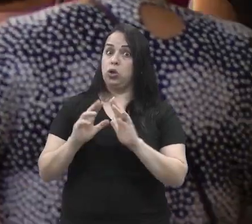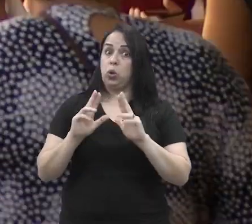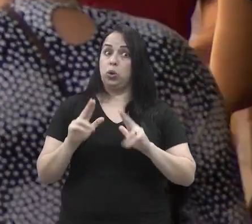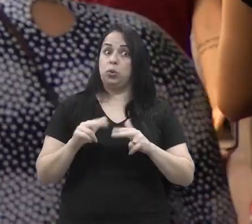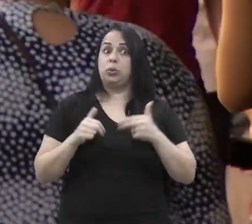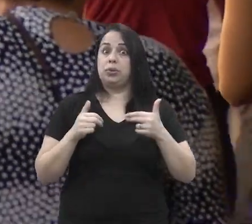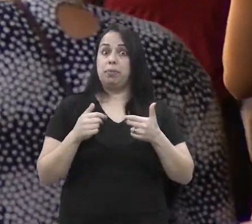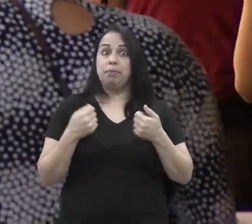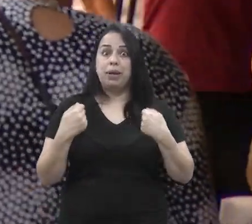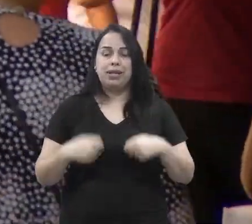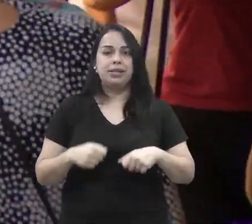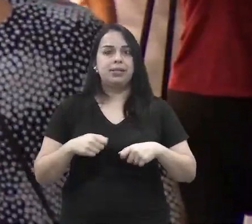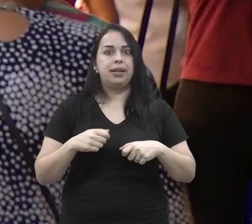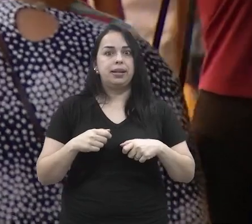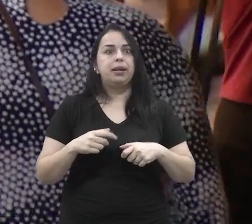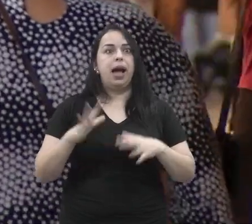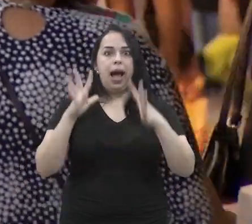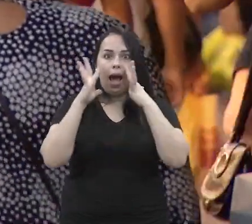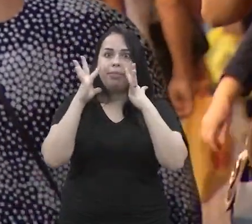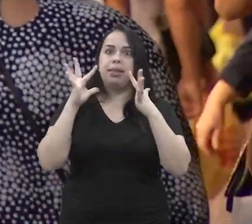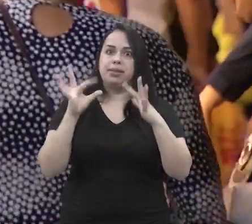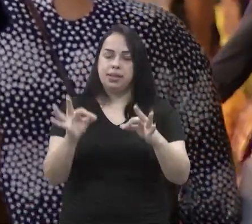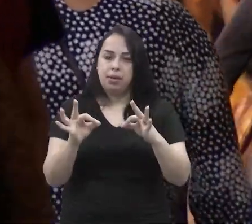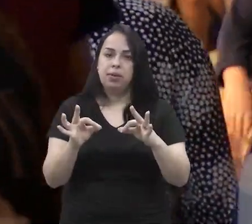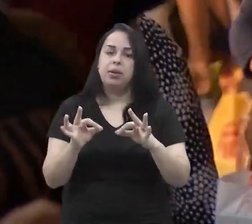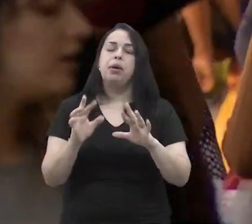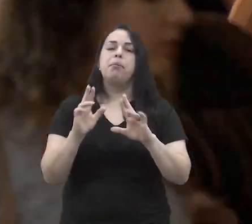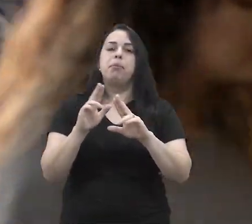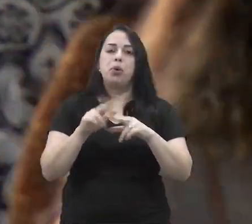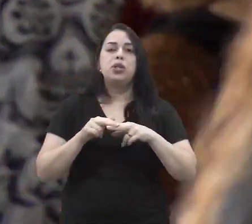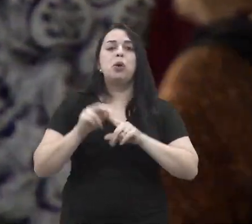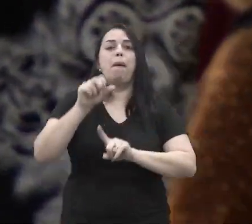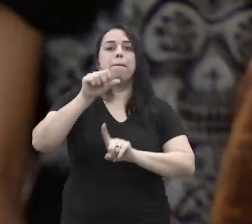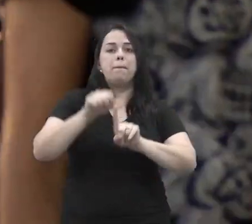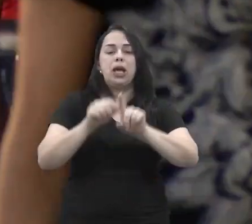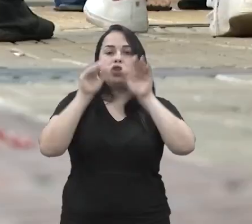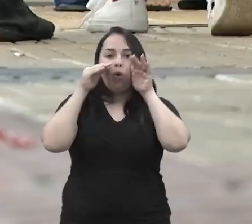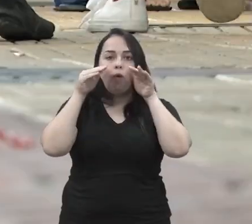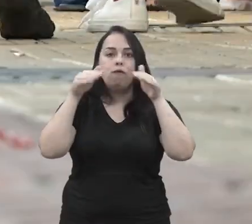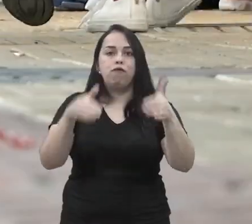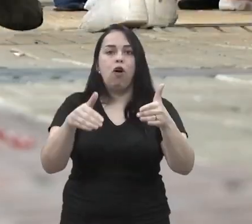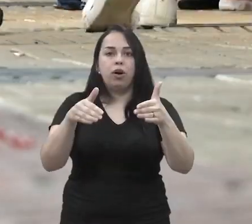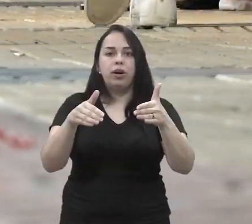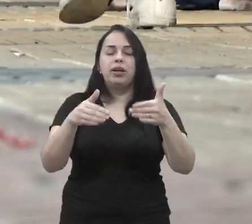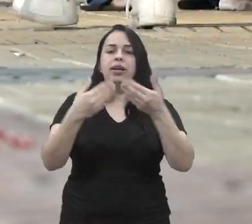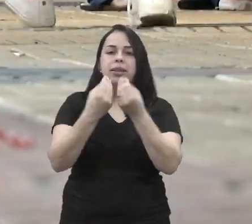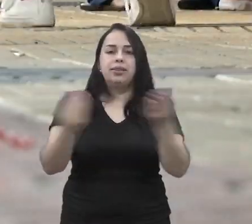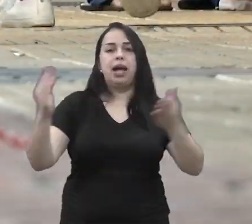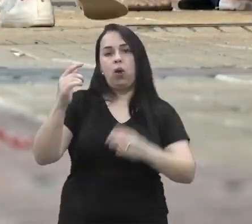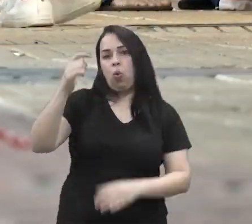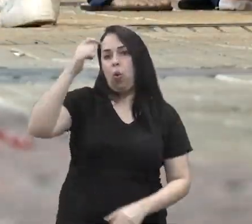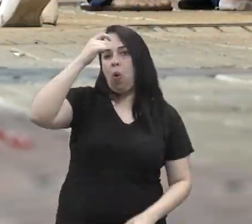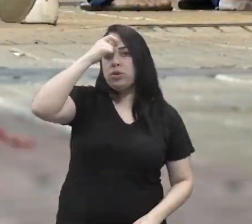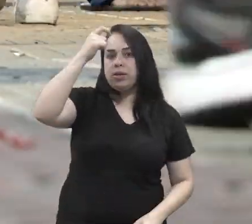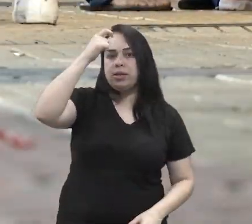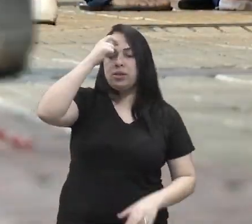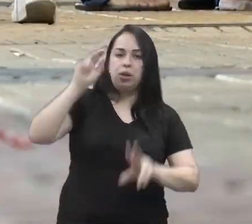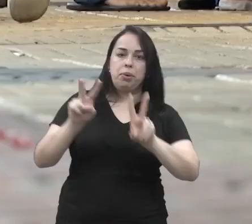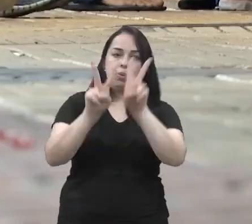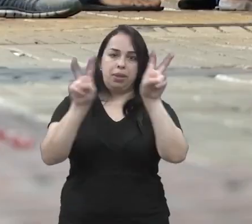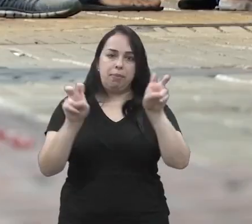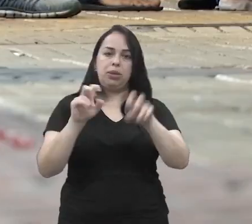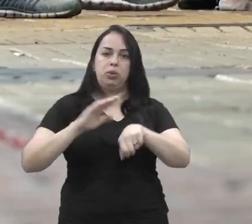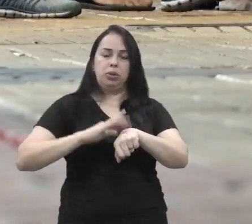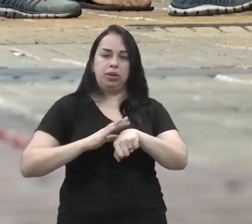como a AIDS acende um alerta para todos que têm uma vida sexual ativa, existe um mês dedicado a conscientizar